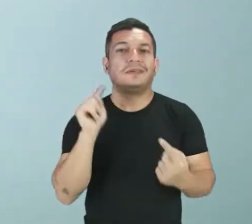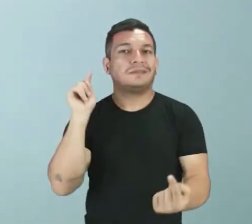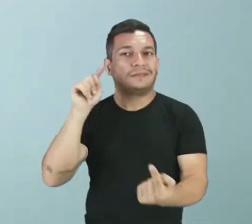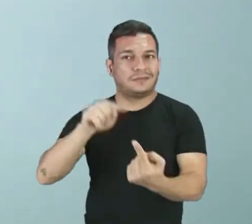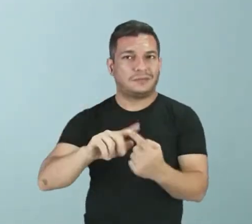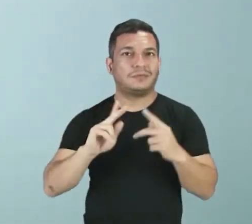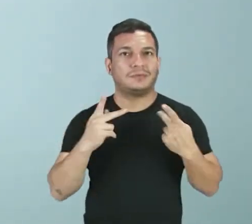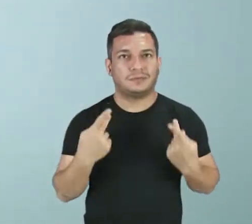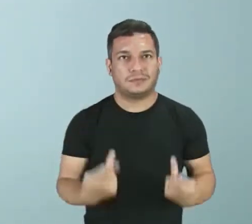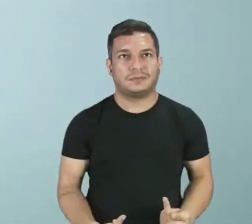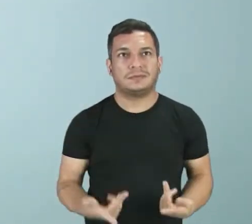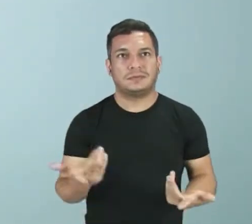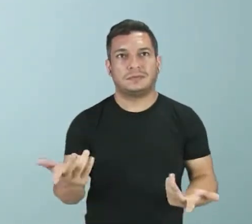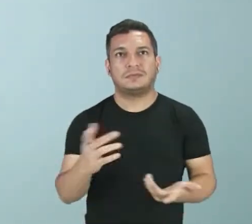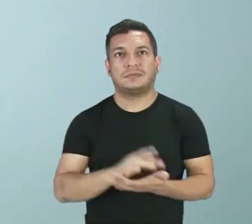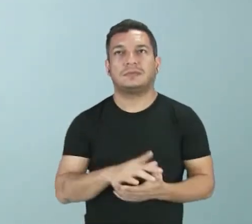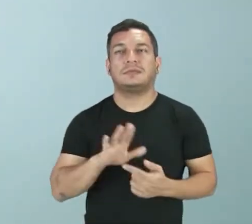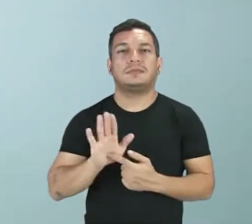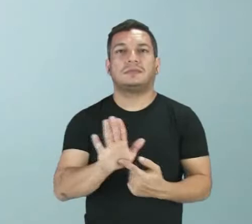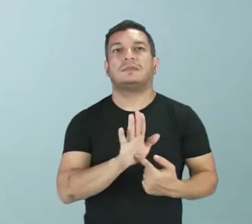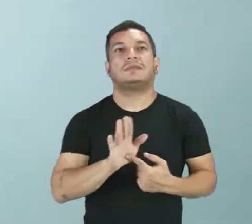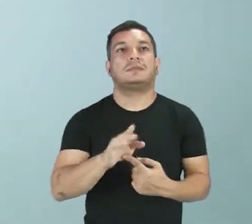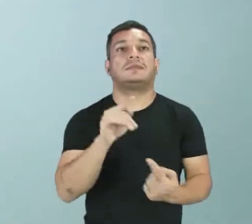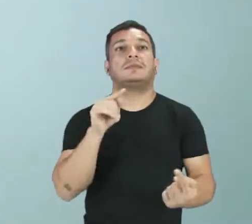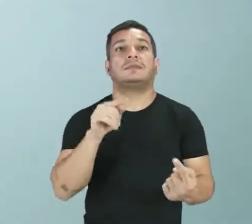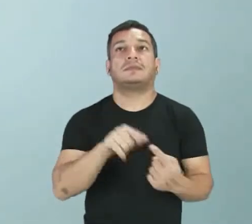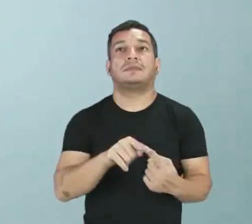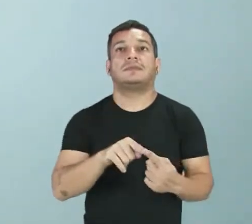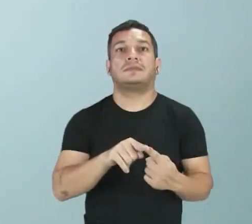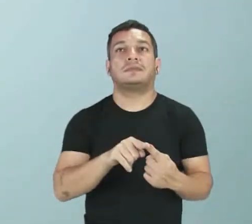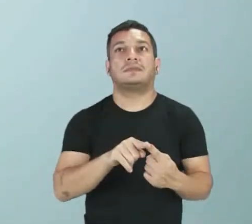para a humanidade. E aí eu já trago esse desafio